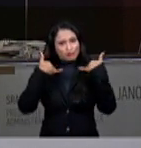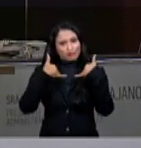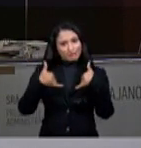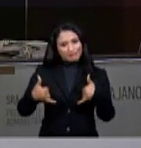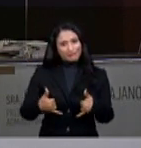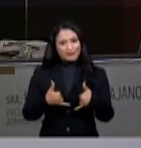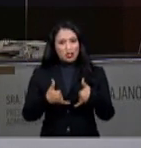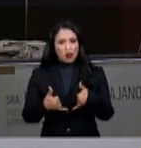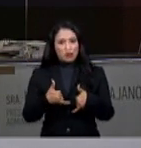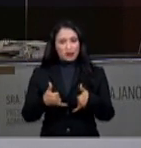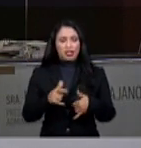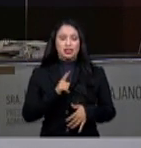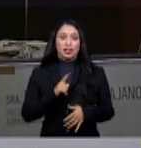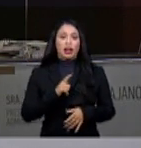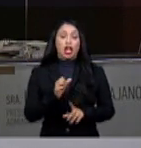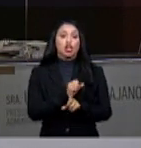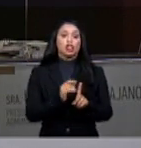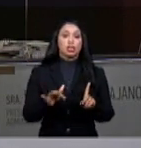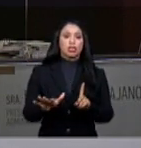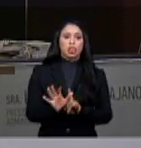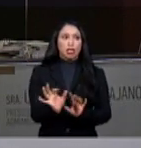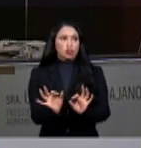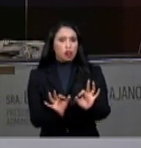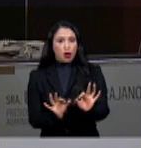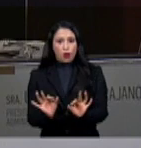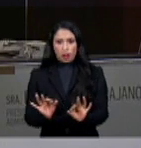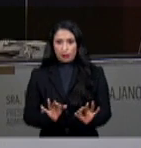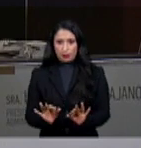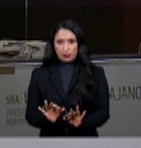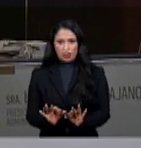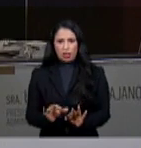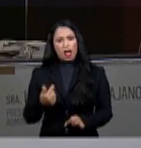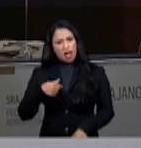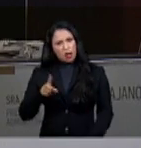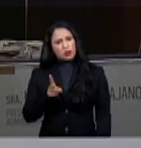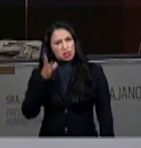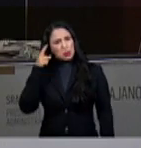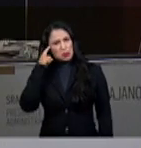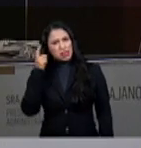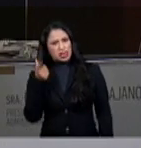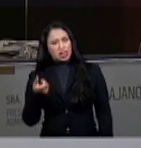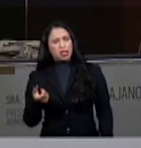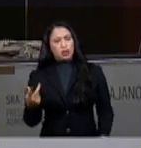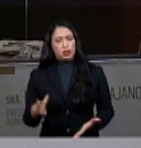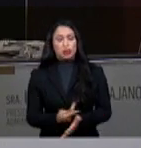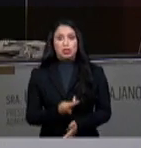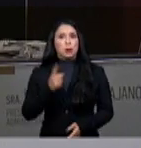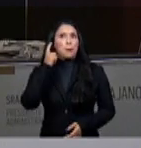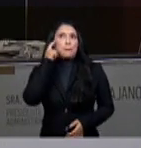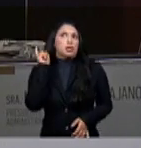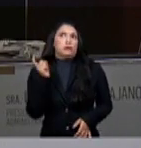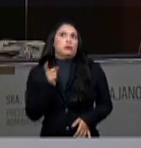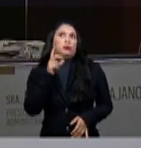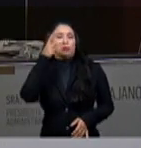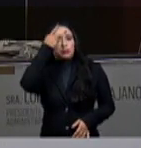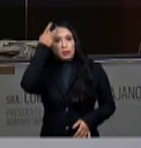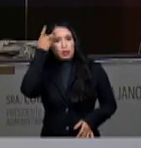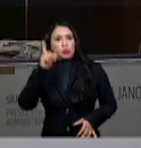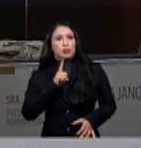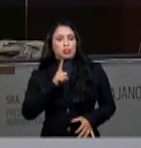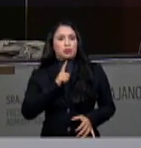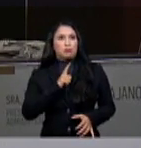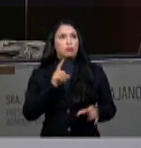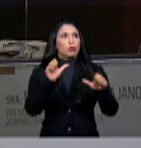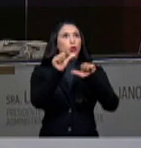vem da sociedade civil organizada eu sempre achei que vinha eu não acho que uma pessoa tem força para mudar um